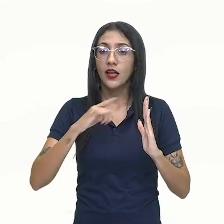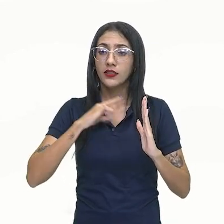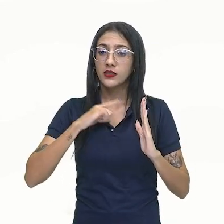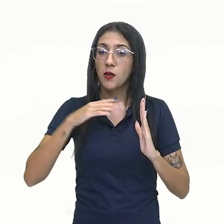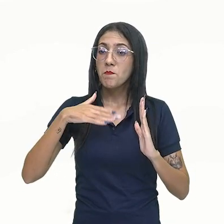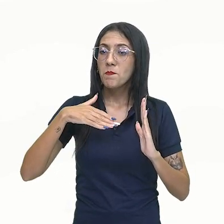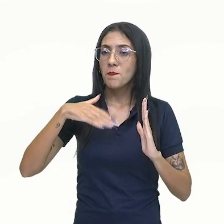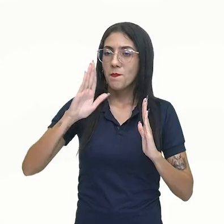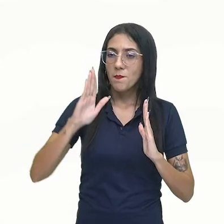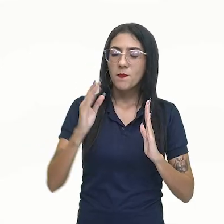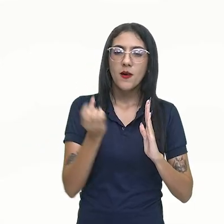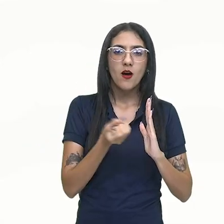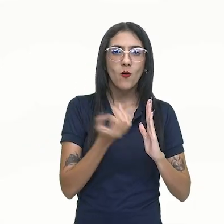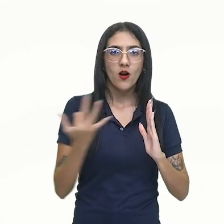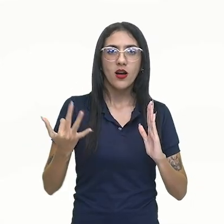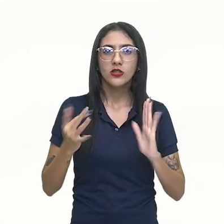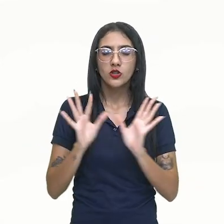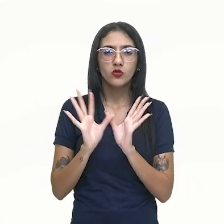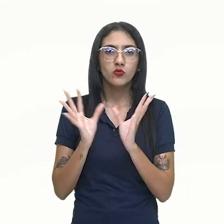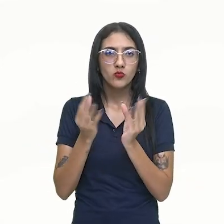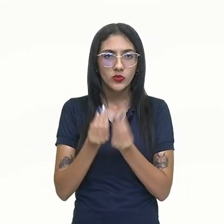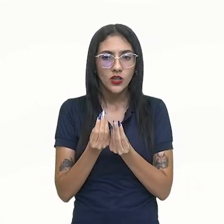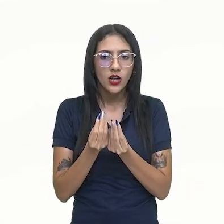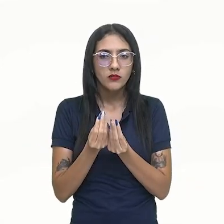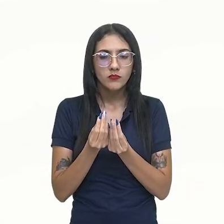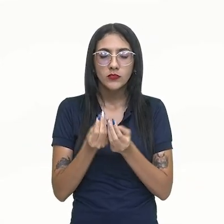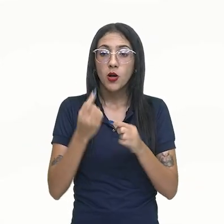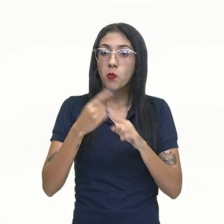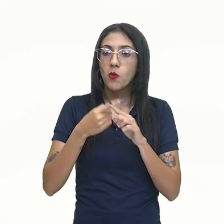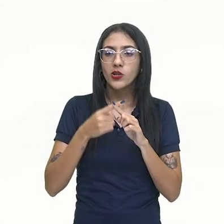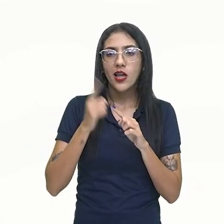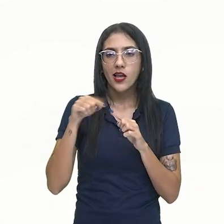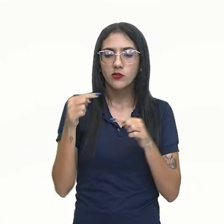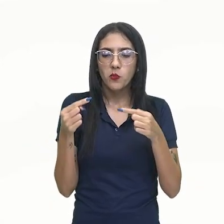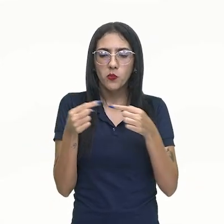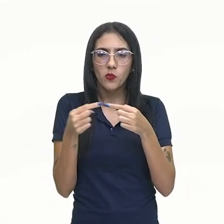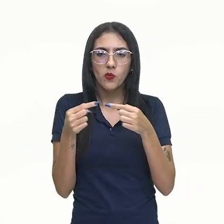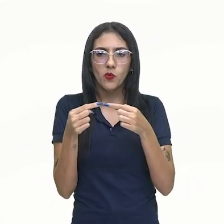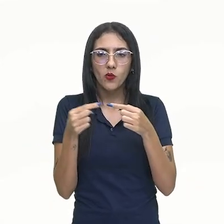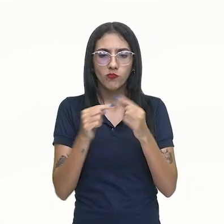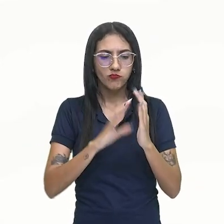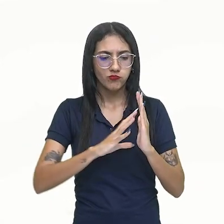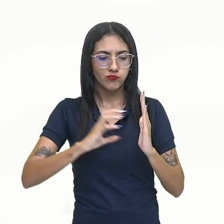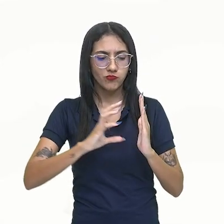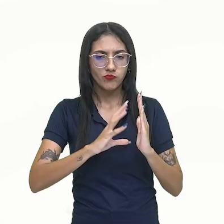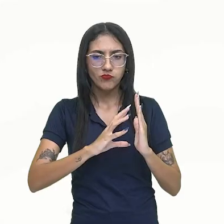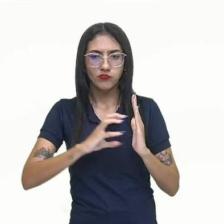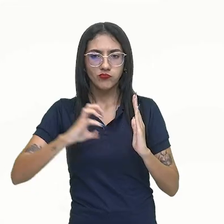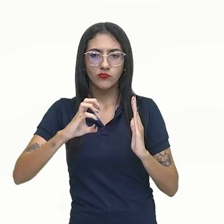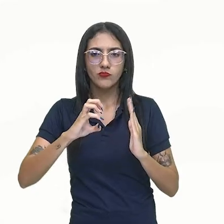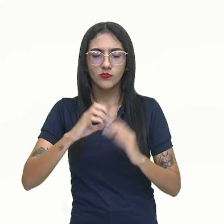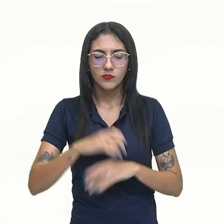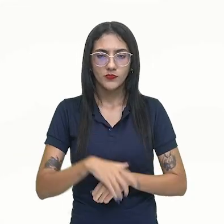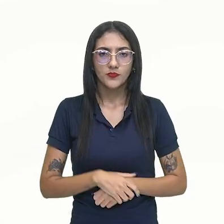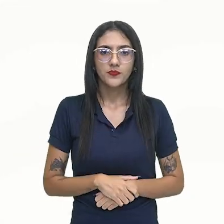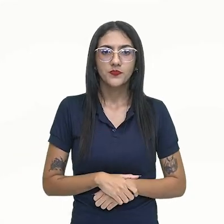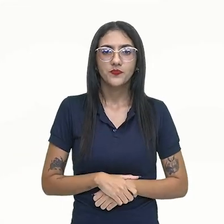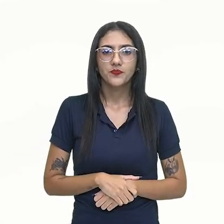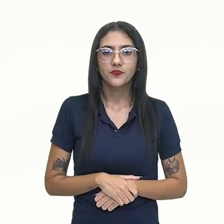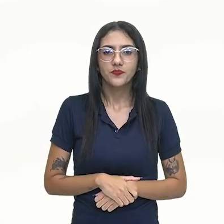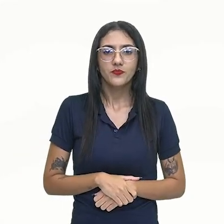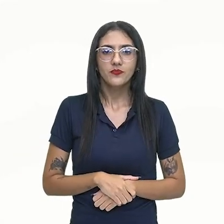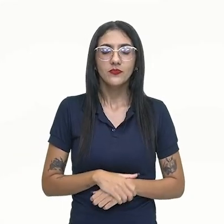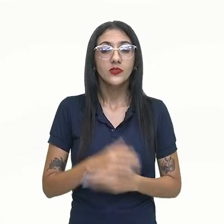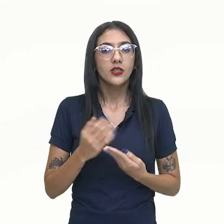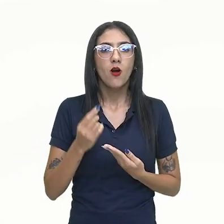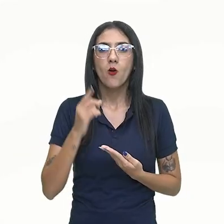uma concentração maior de substâncias, por conta dessa afinidade, né, dessa atração química que está ocorrendo aí. Então, é um processo